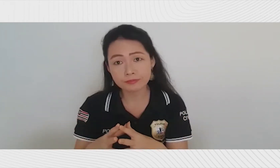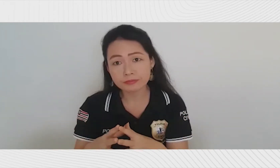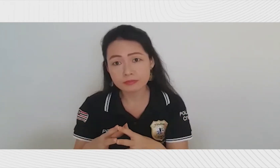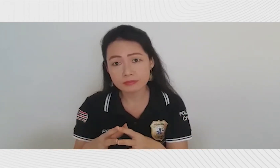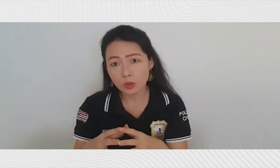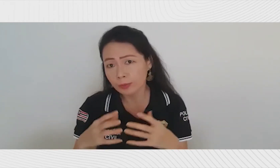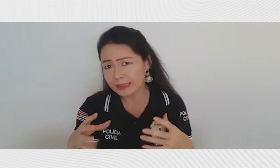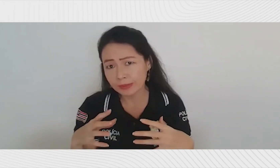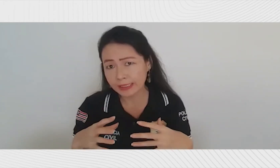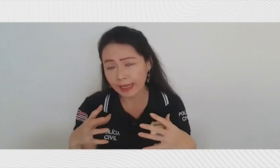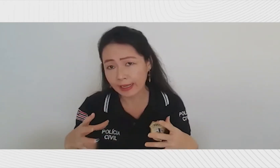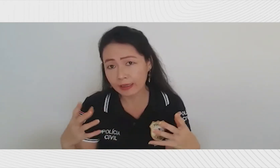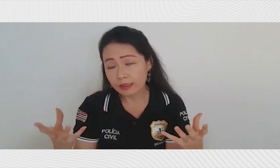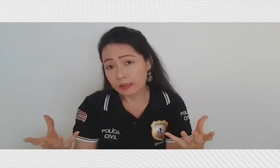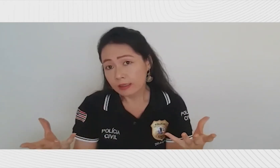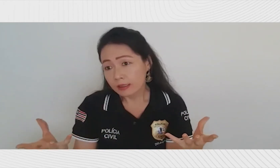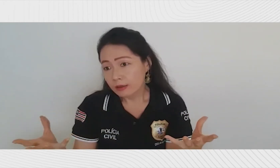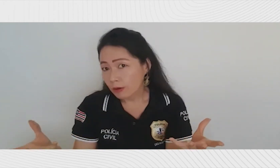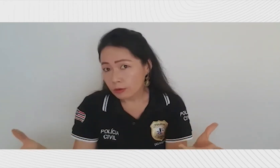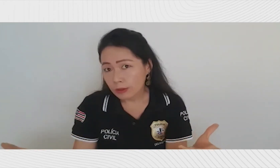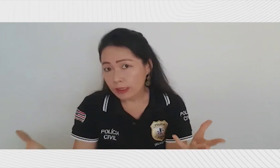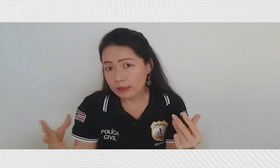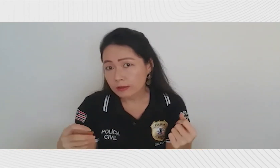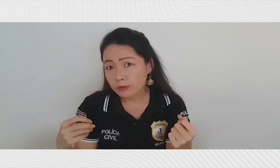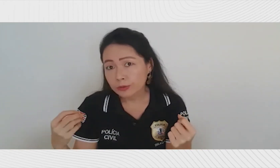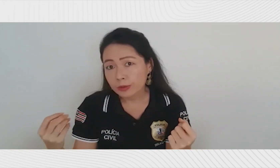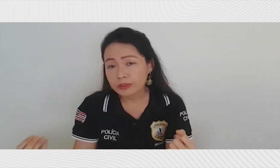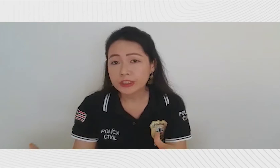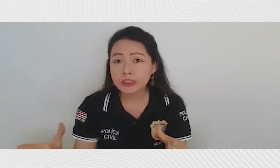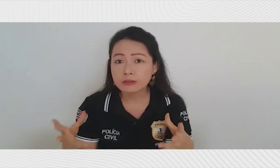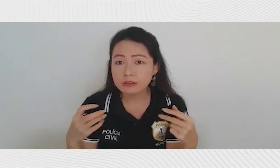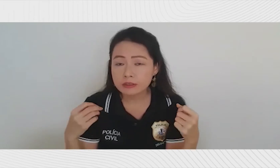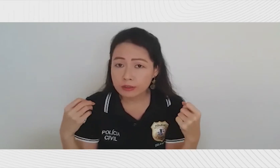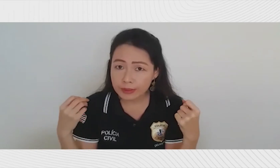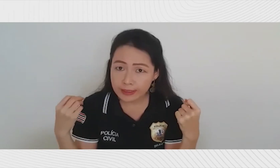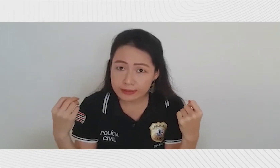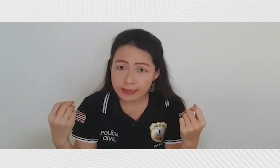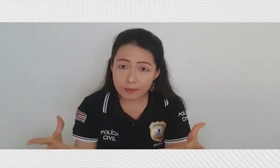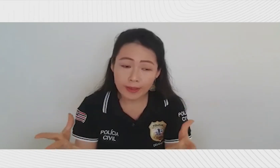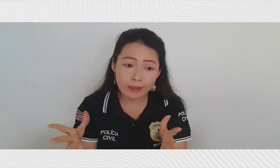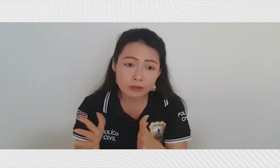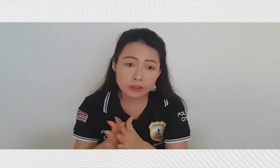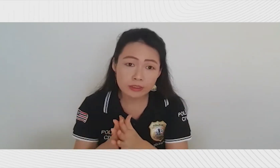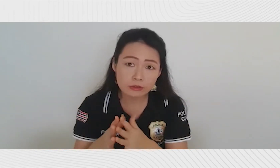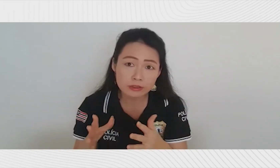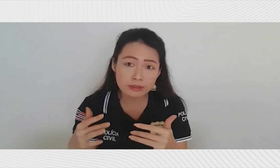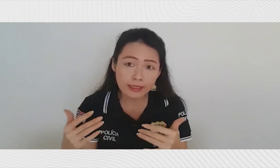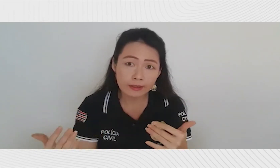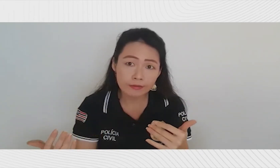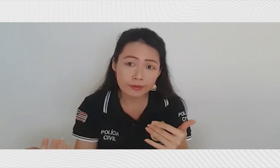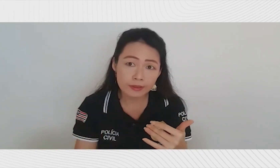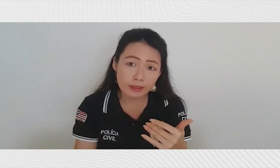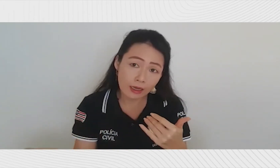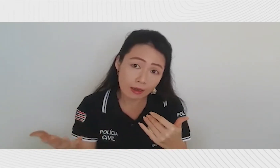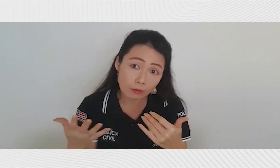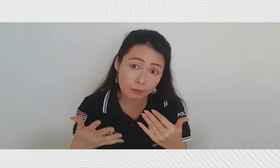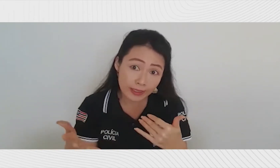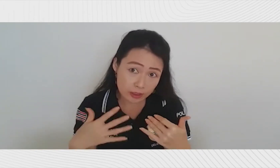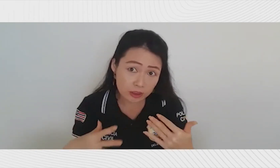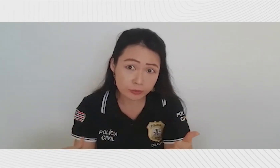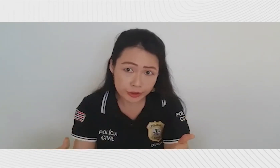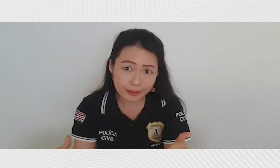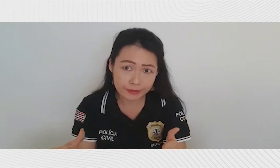agressiva, começa a brigar com irmãozinhos, se torna uma criança rebelde. Isso se deve